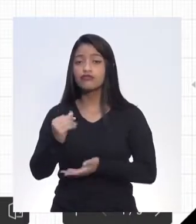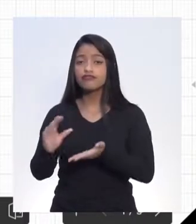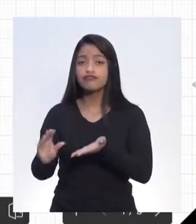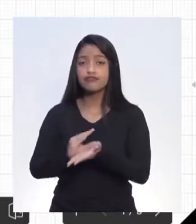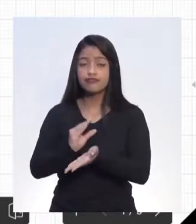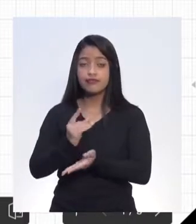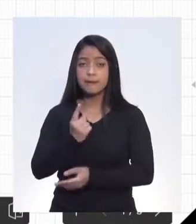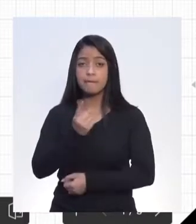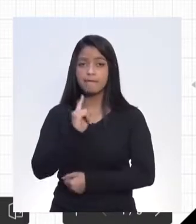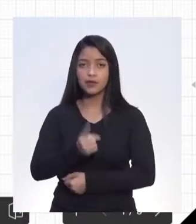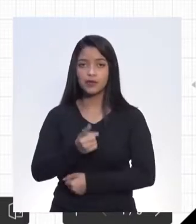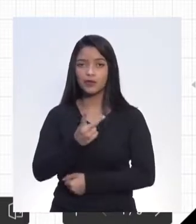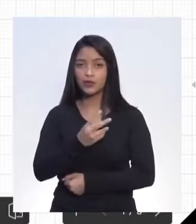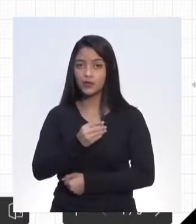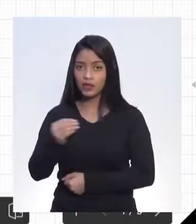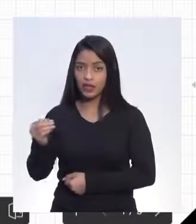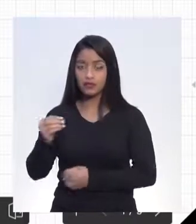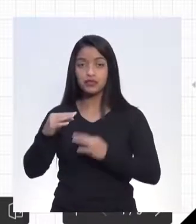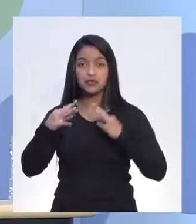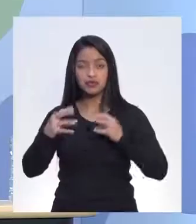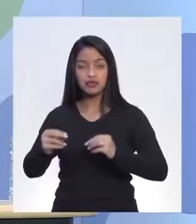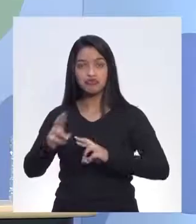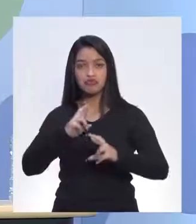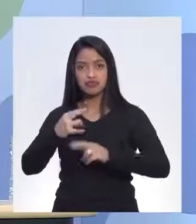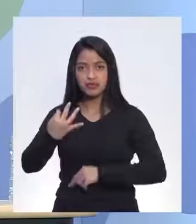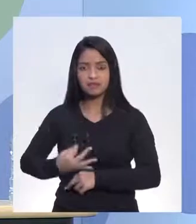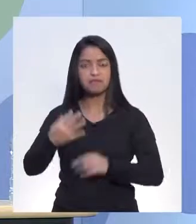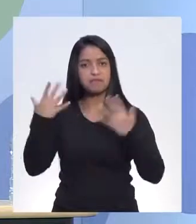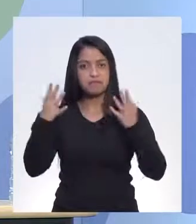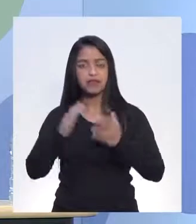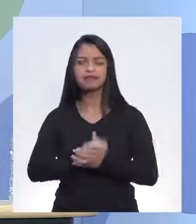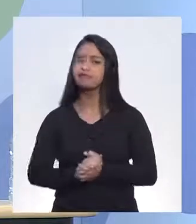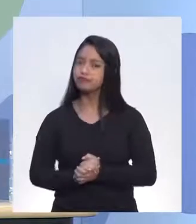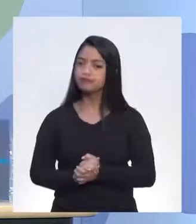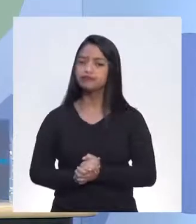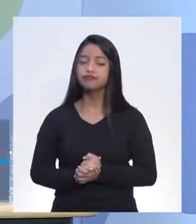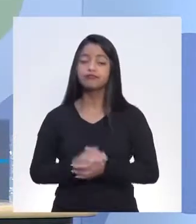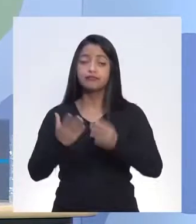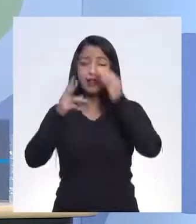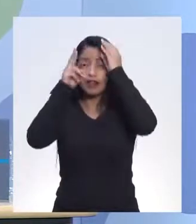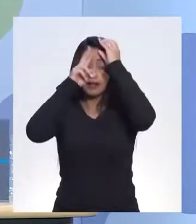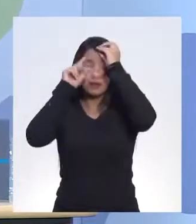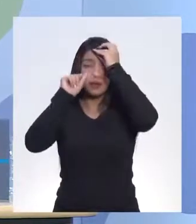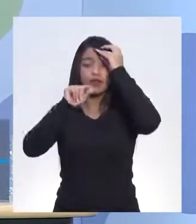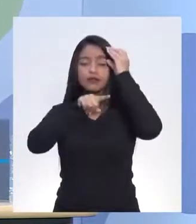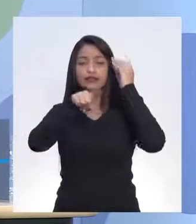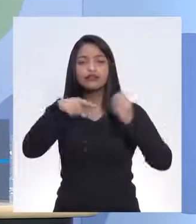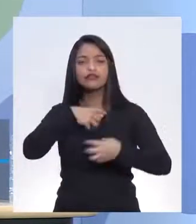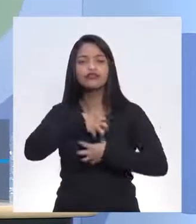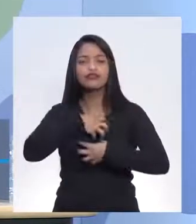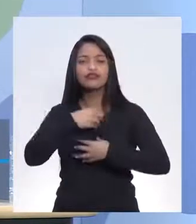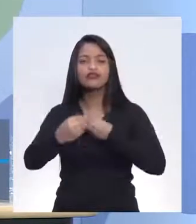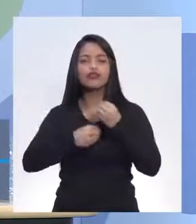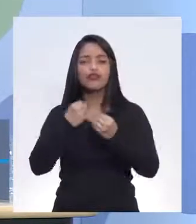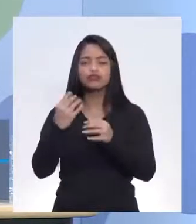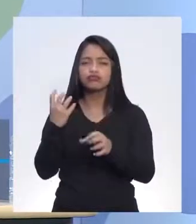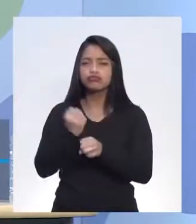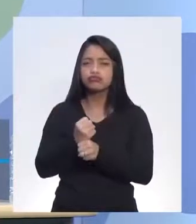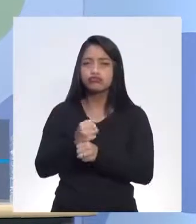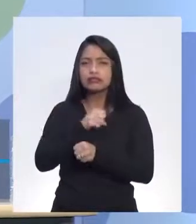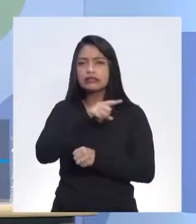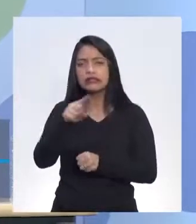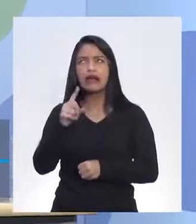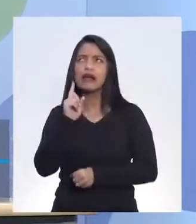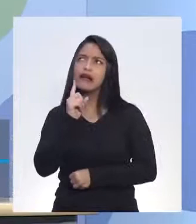R$ 1.200. Parabéns a todos. Boa, isso aí. E lembrando, né, Osmar, a forma com que vocês fizeram, se foi por dedução, se